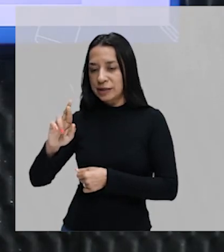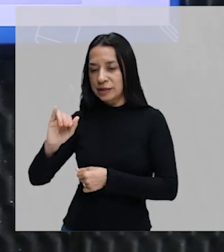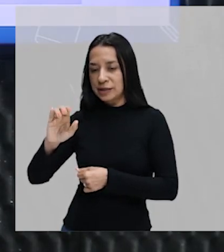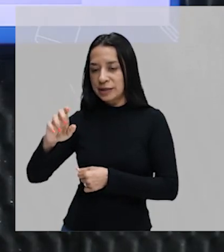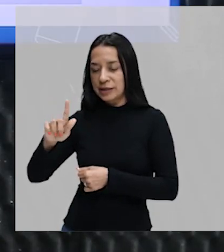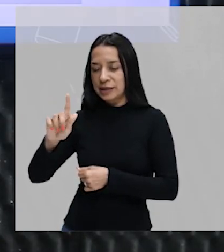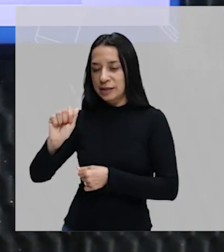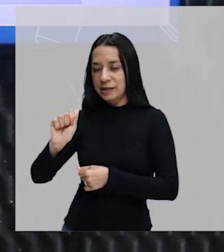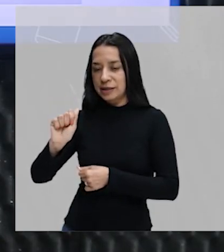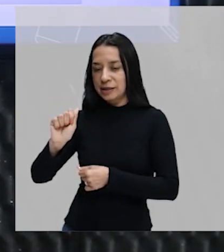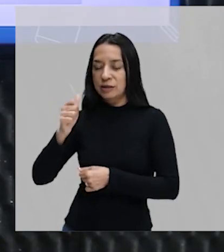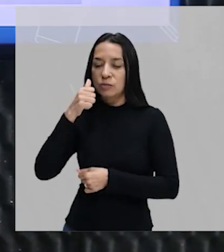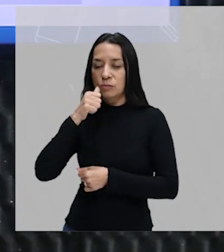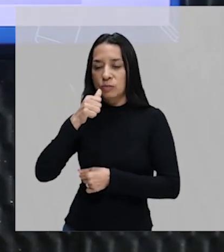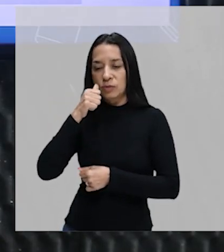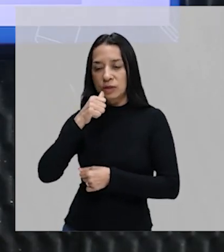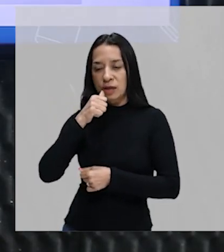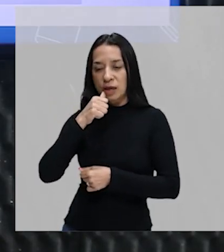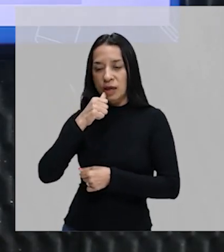guatemalteco,